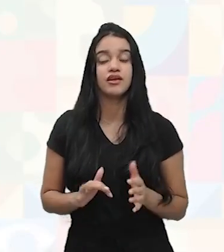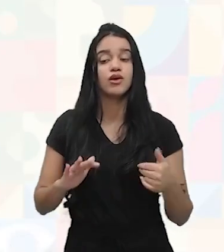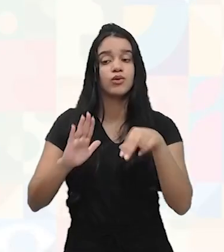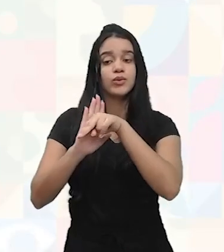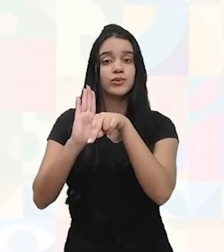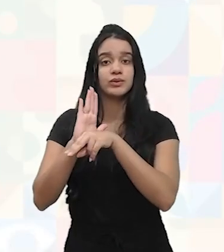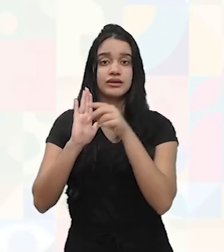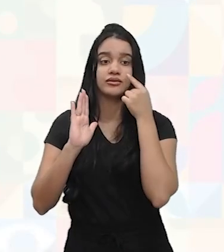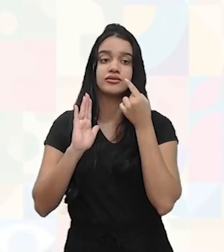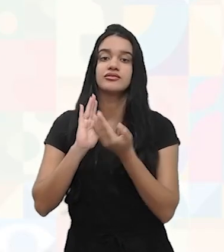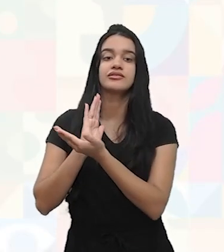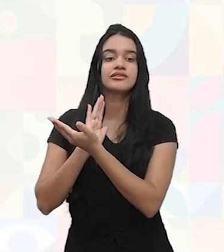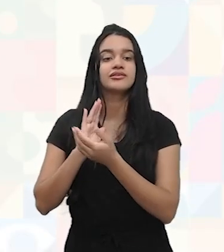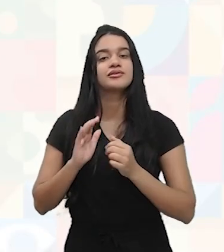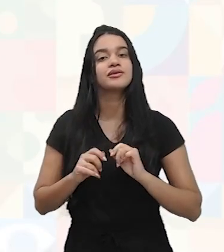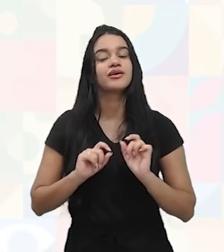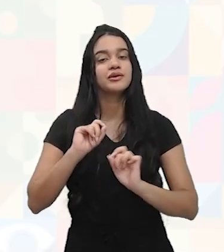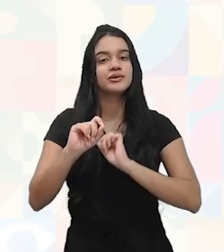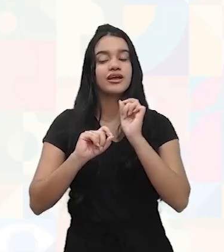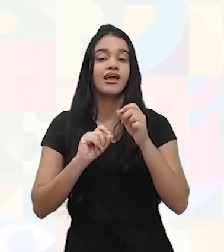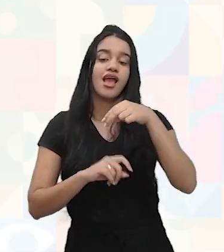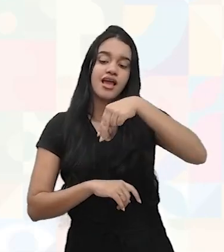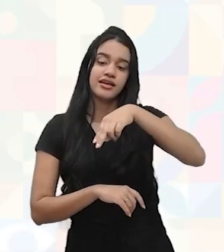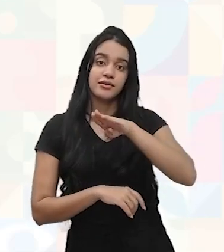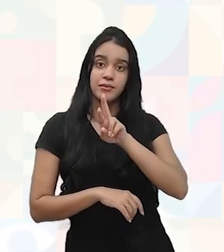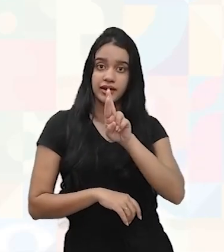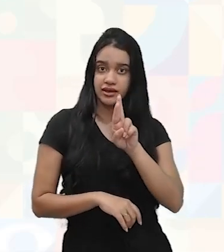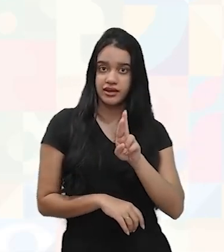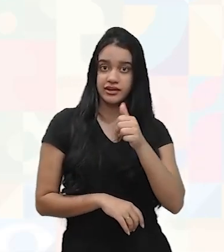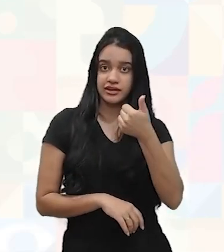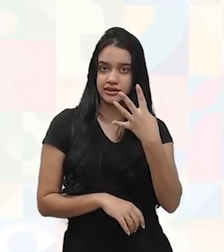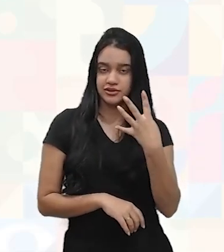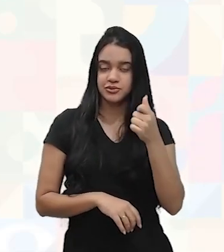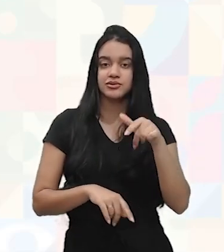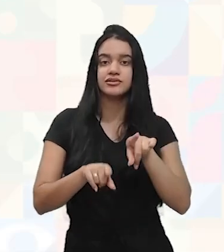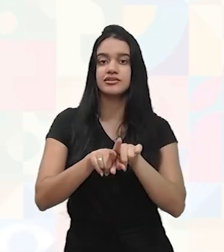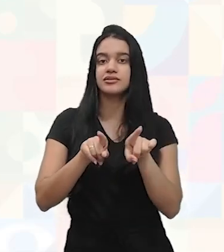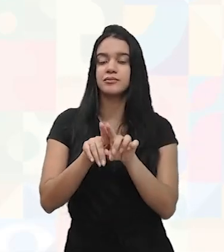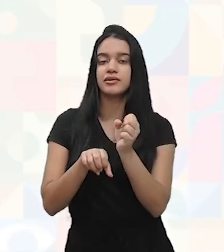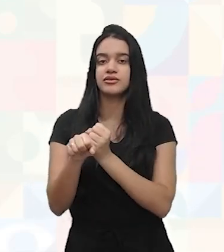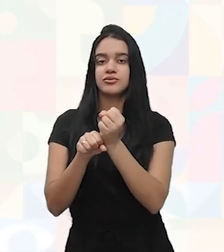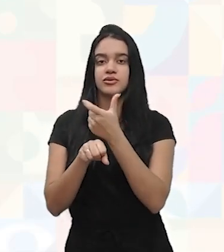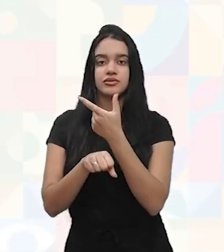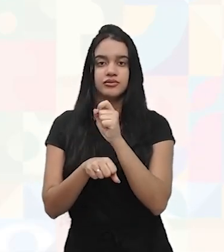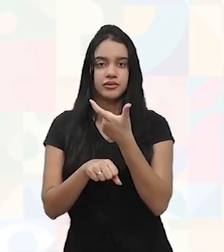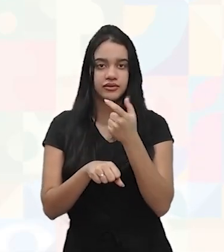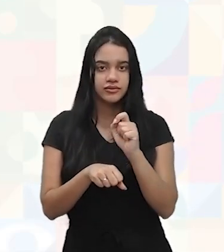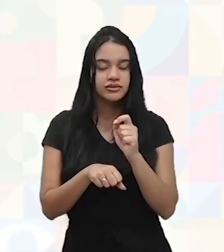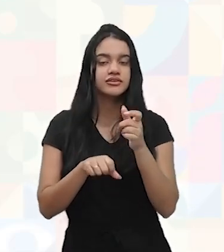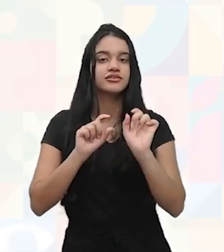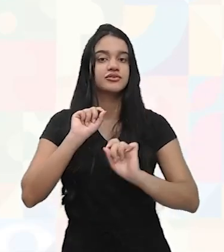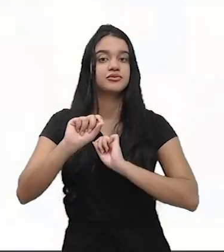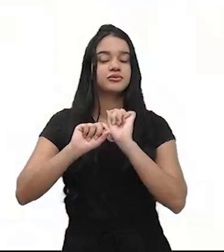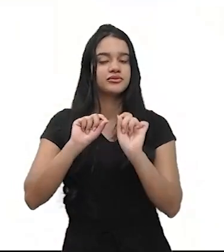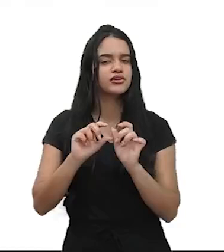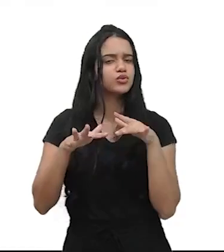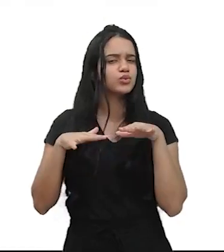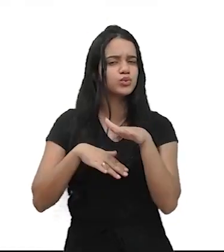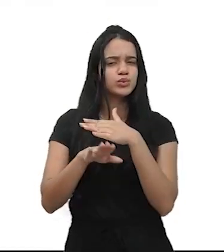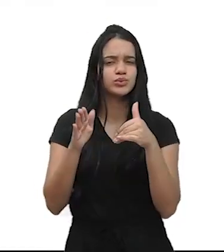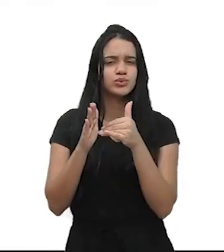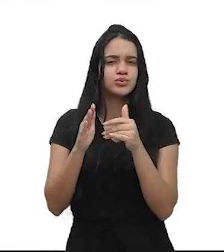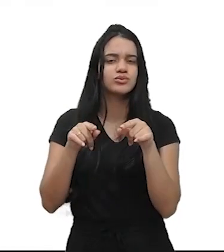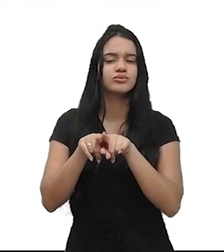vale ressaltar, né, bastante, é a NBR 14276, que também é de 2020, que ela traz justamente tudo